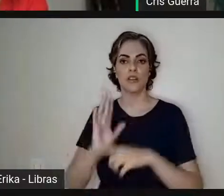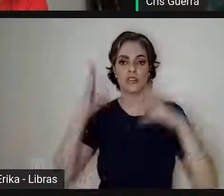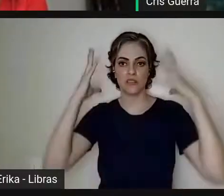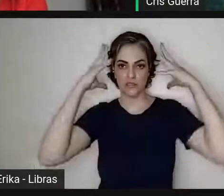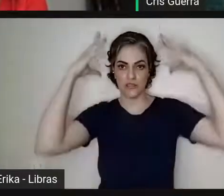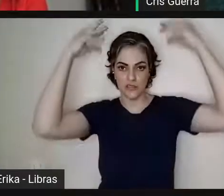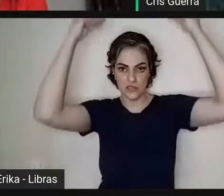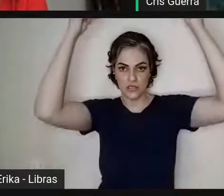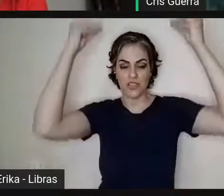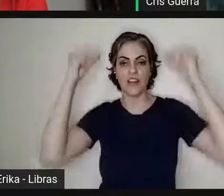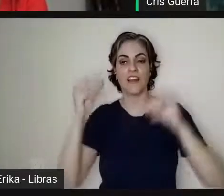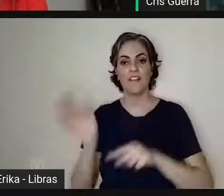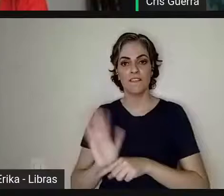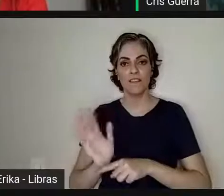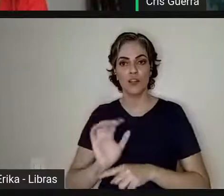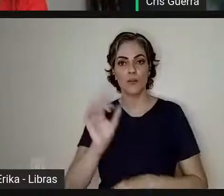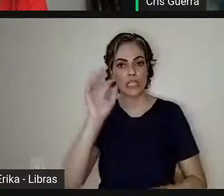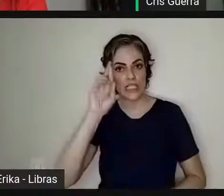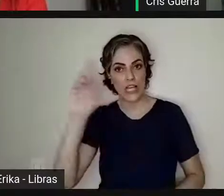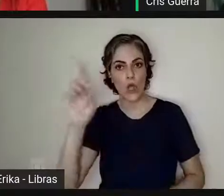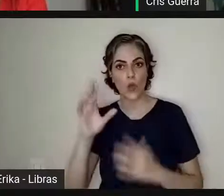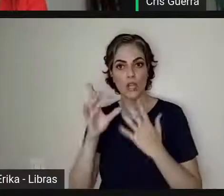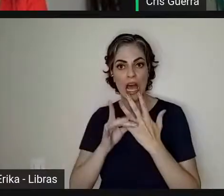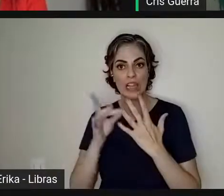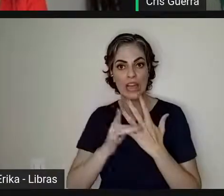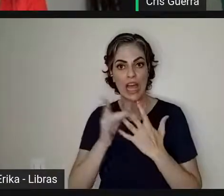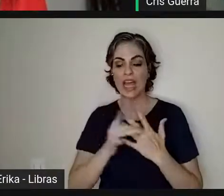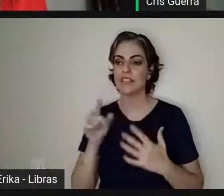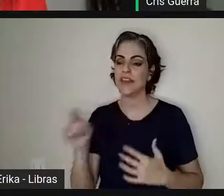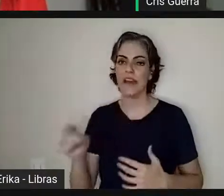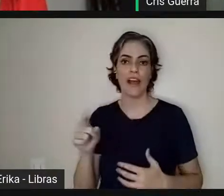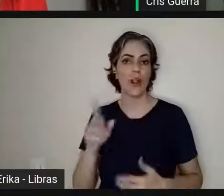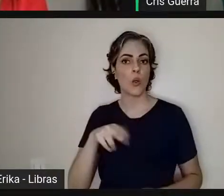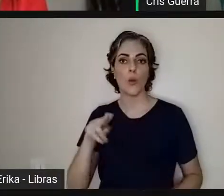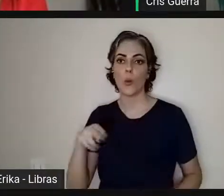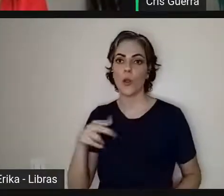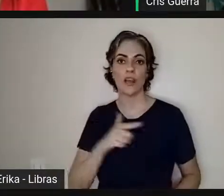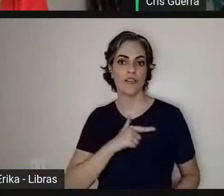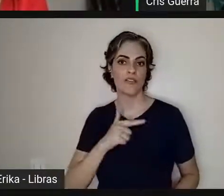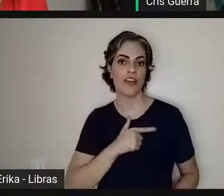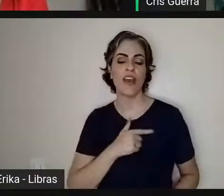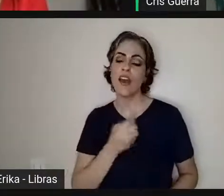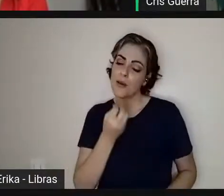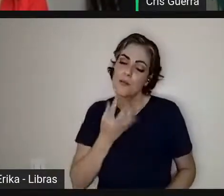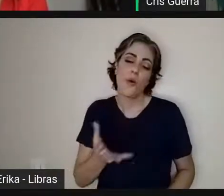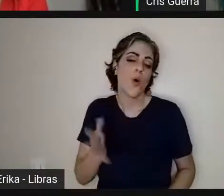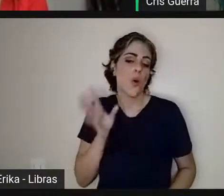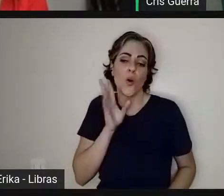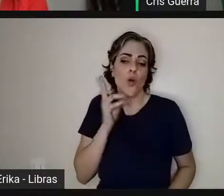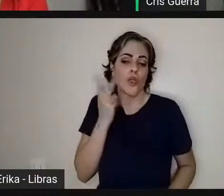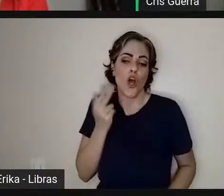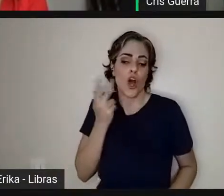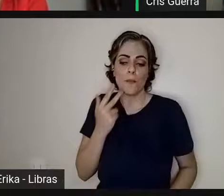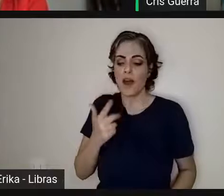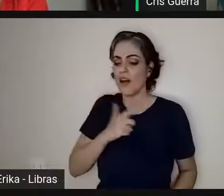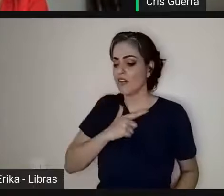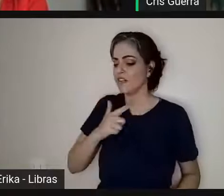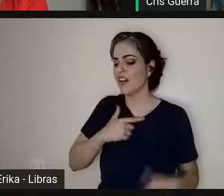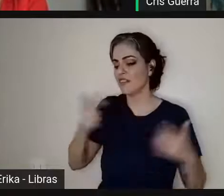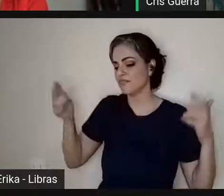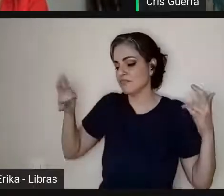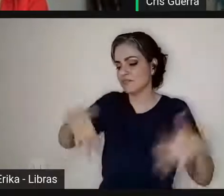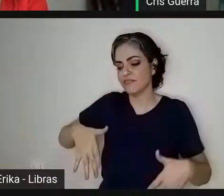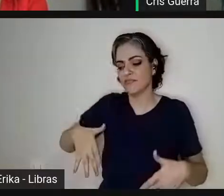continua maravilhosa, né? Então, é tão legal você ter o seu momento feia, normal, né? Avacalhada, de